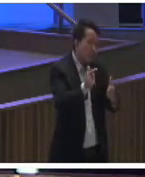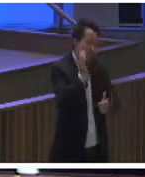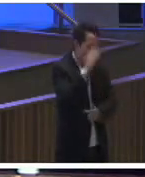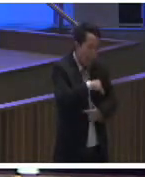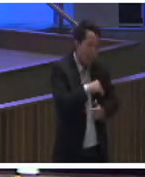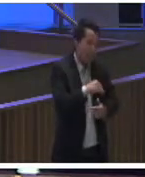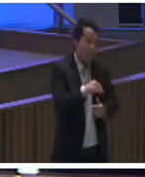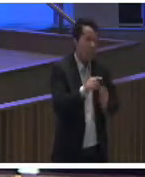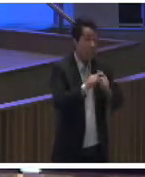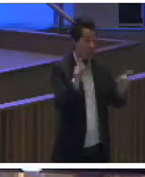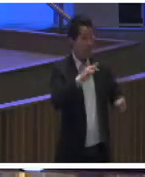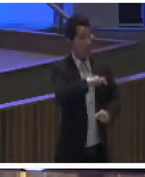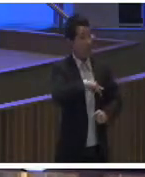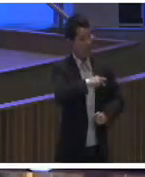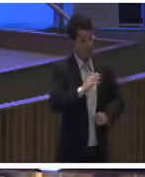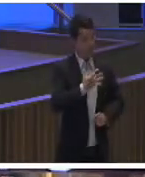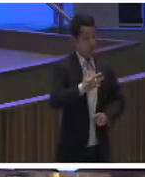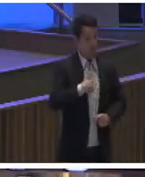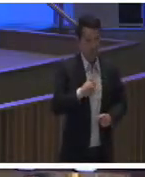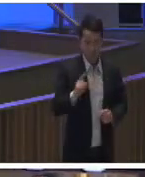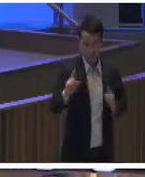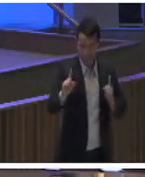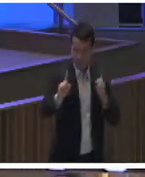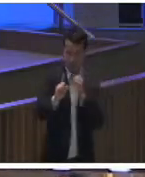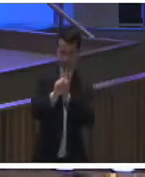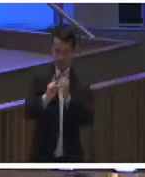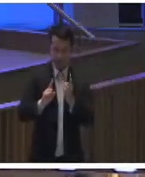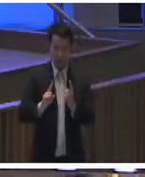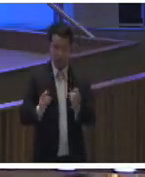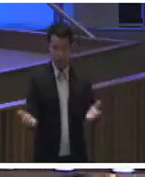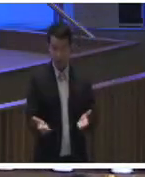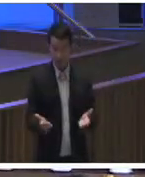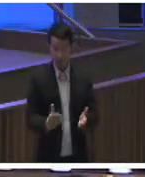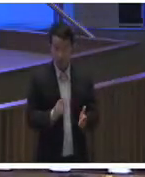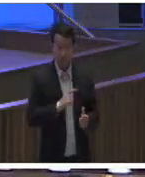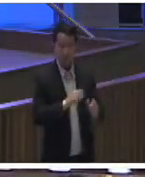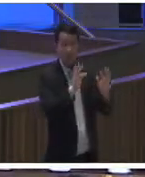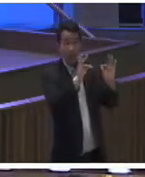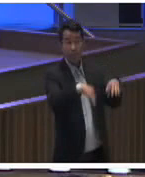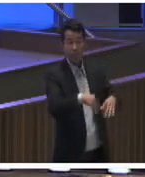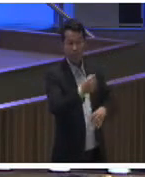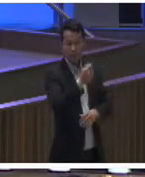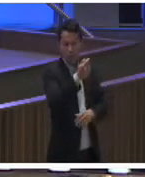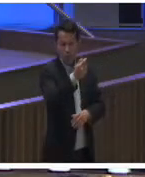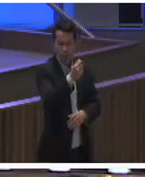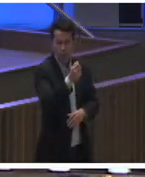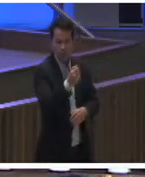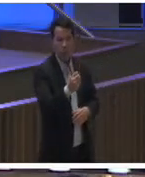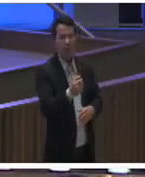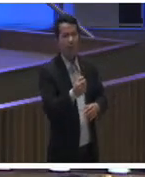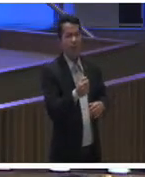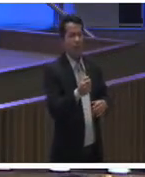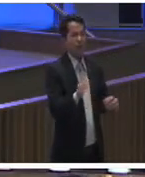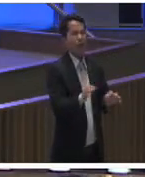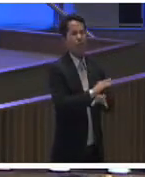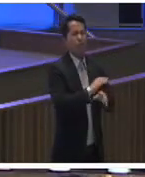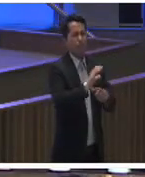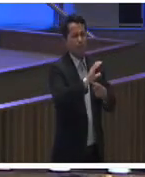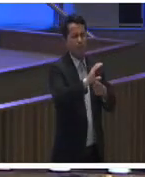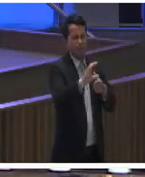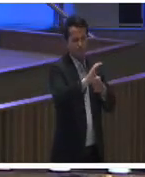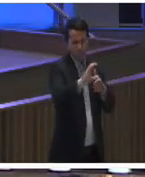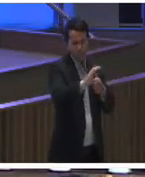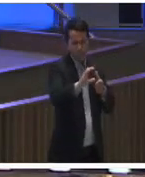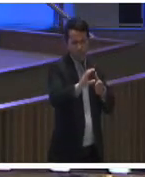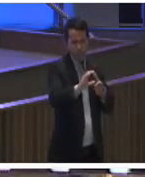ele vai se tornar mais firme nesses últimos capítulos, ele vai pegar pesado, como a gente diz assim, não é? E ele